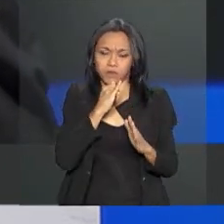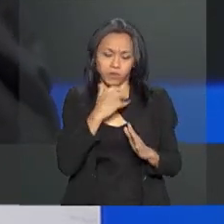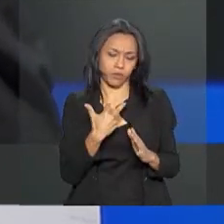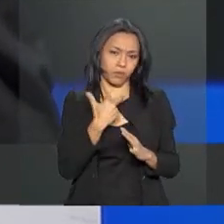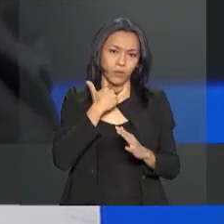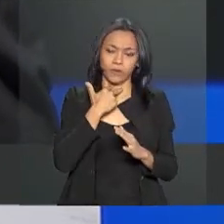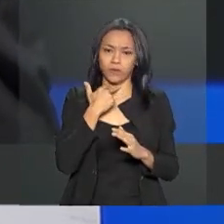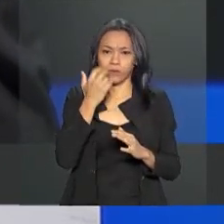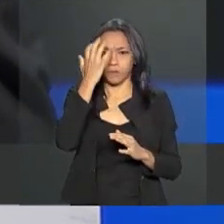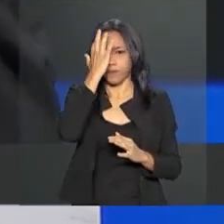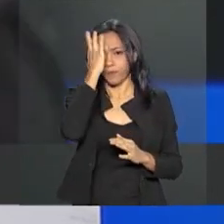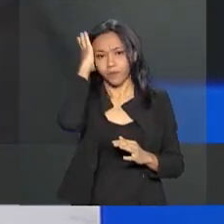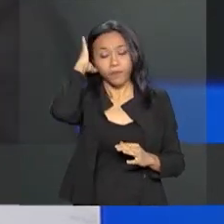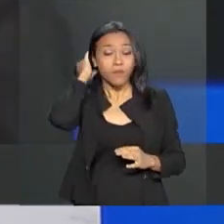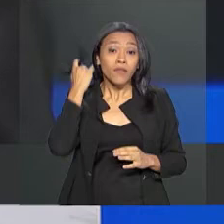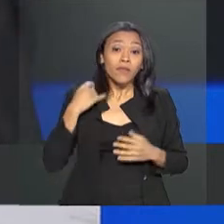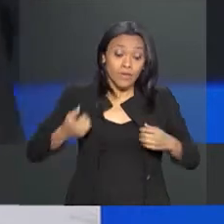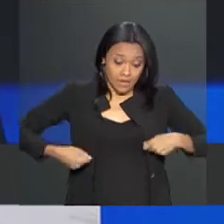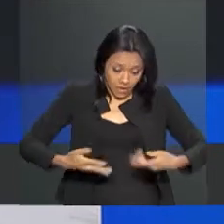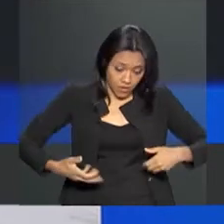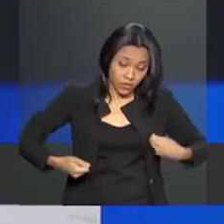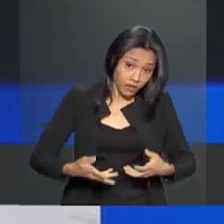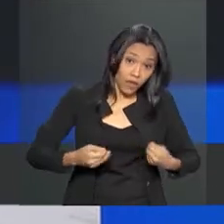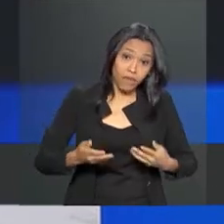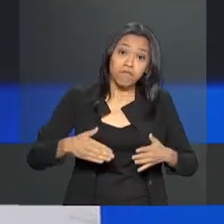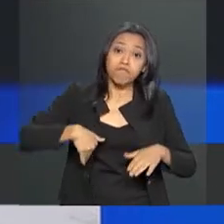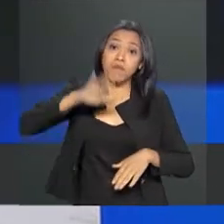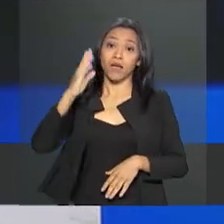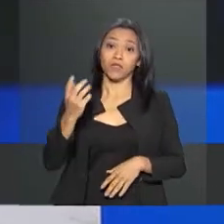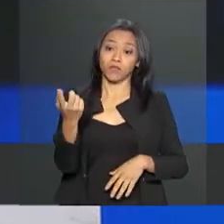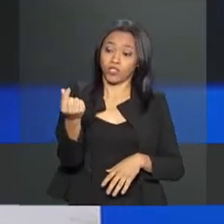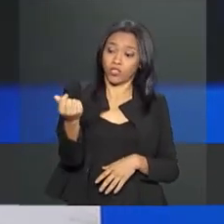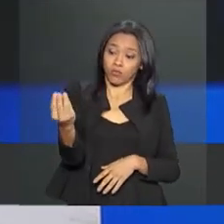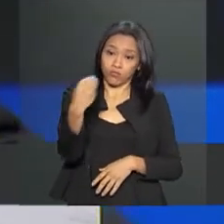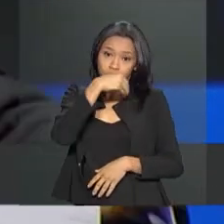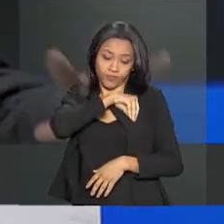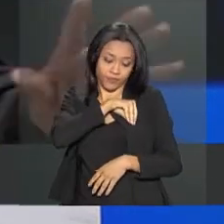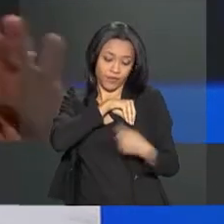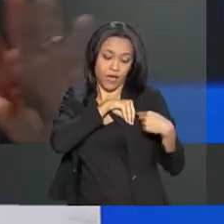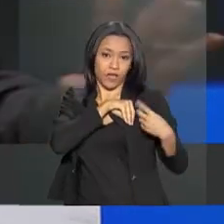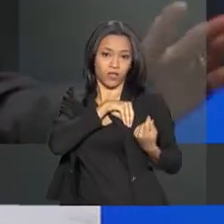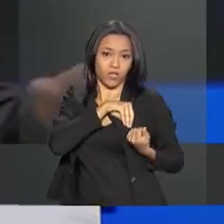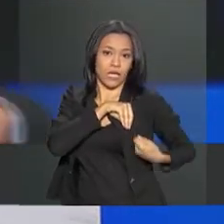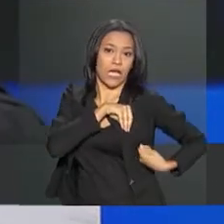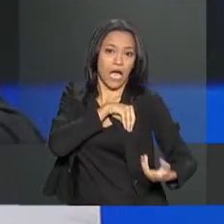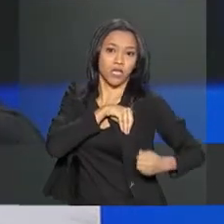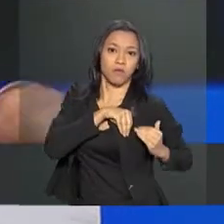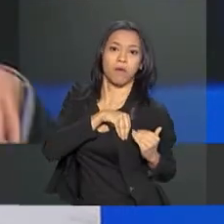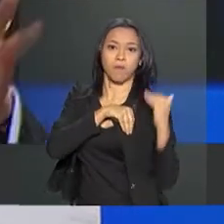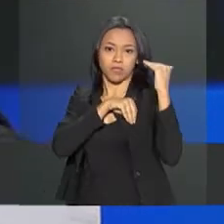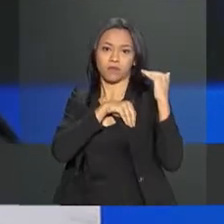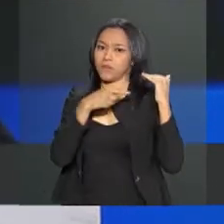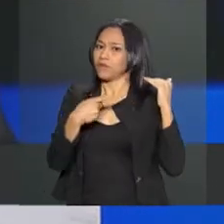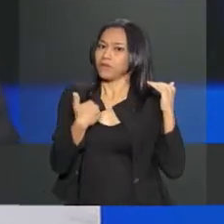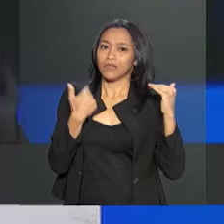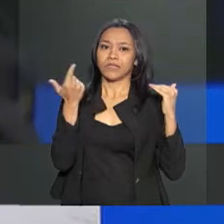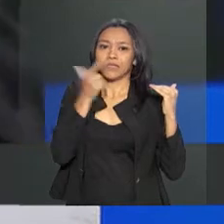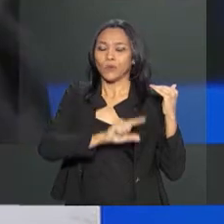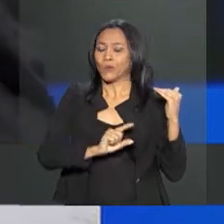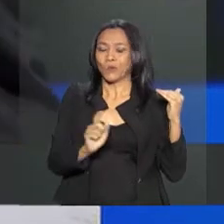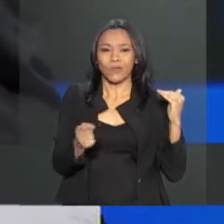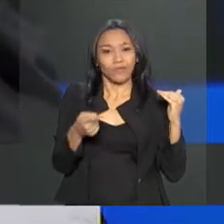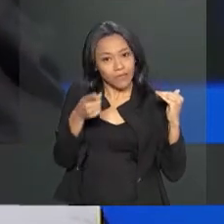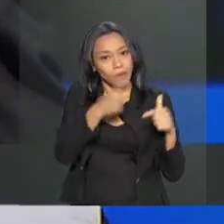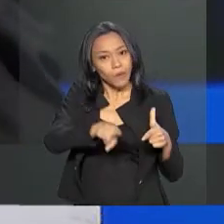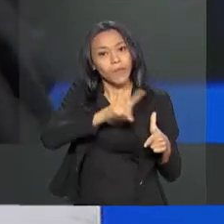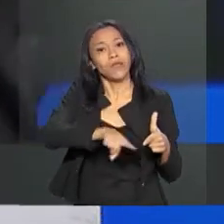pode gastar mais do que aquilo que ganha, sob pena, dali a 3, 4, 5 meses, ter um problema interno na sua casa.